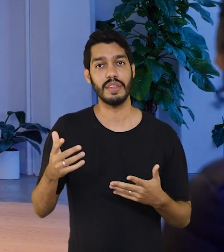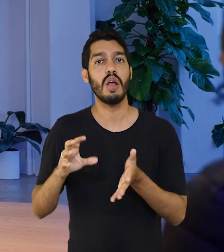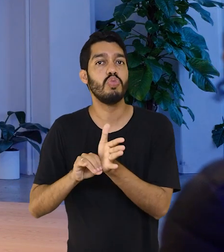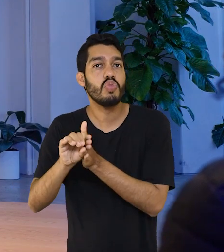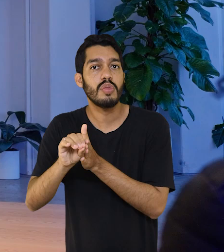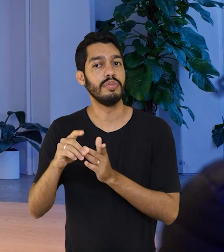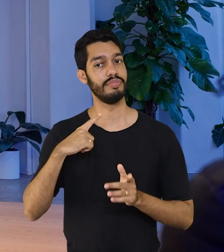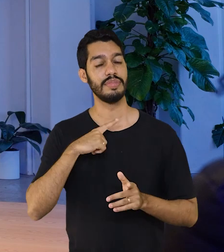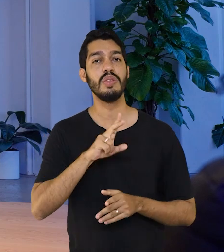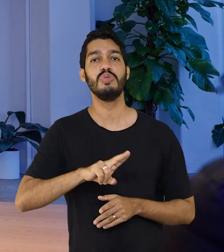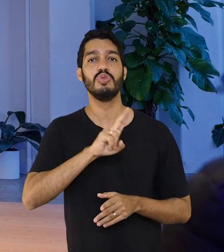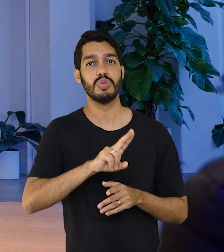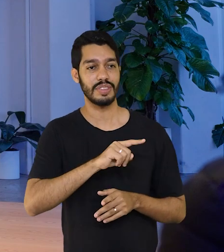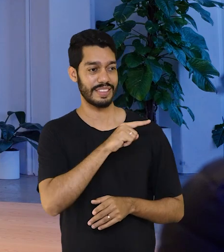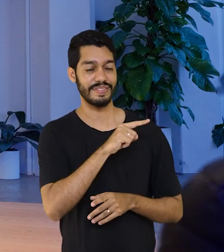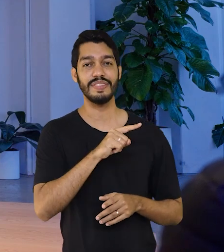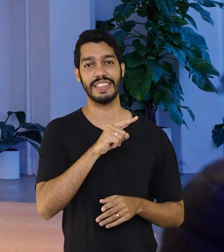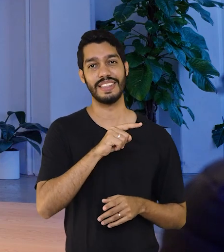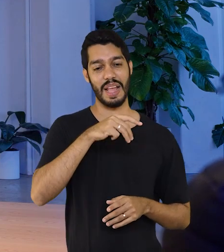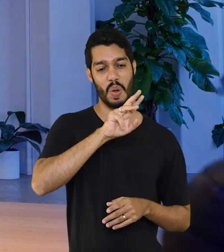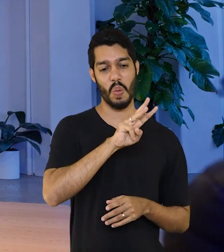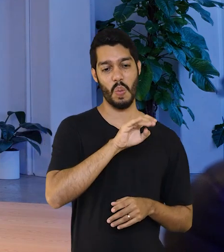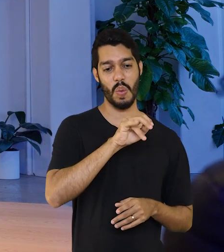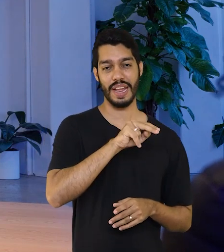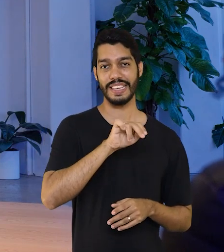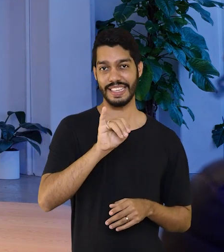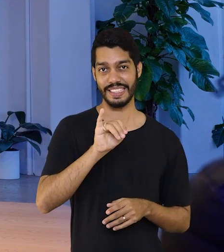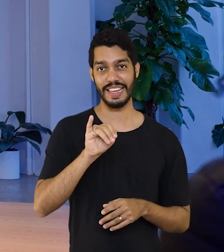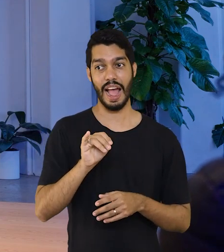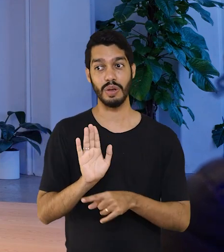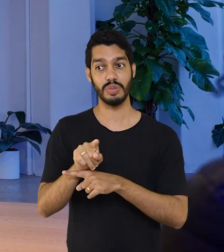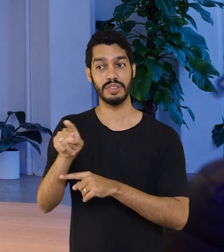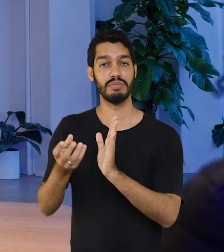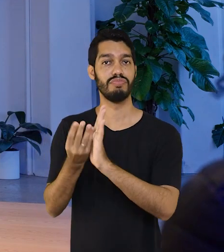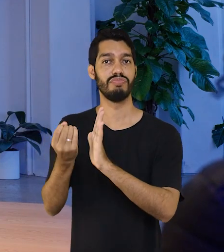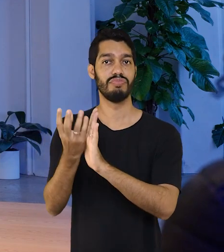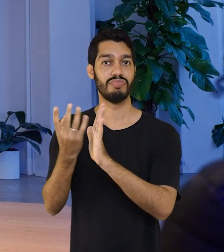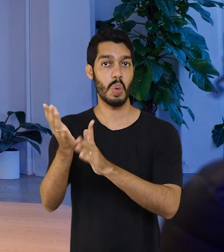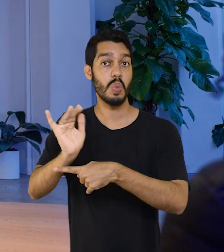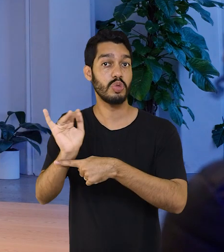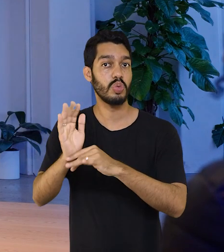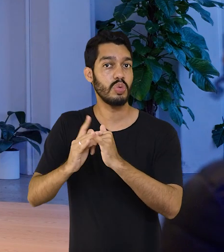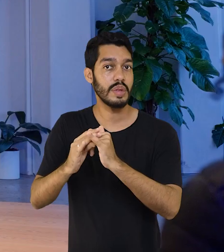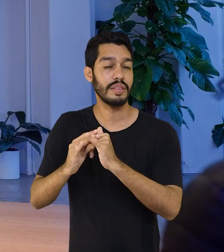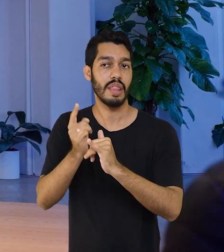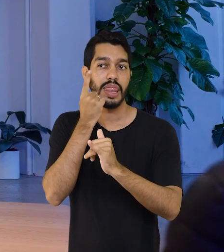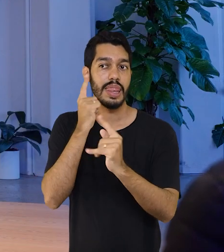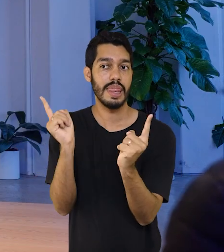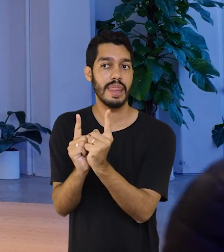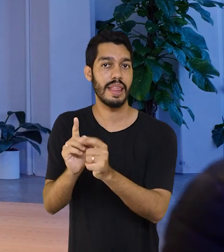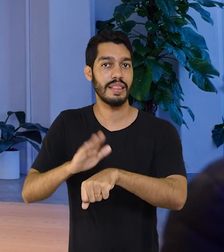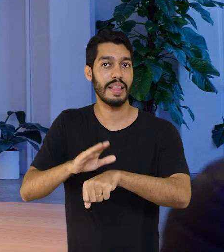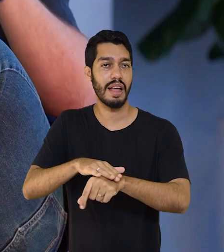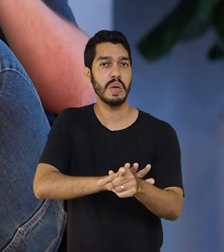usa muitos insights da Winning até para ajudar os criadores de conteúdo do YouTube a fazerem coisas cada vez mais relevantes, e muitas vezes eles pegam carona nessas tendências